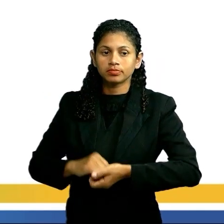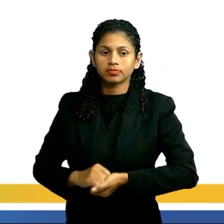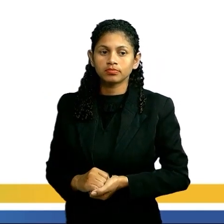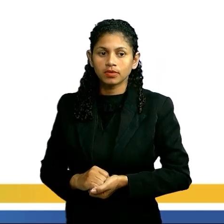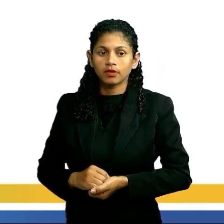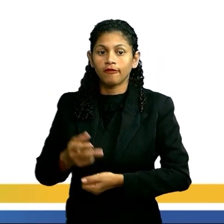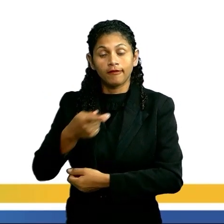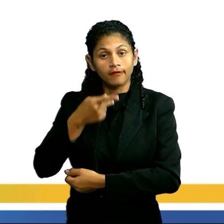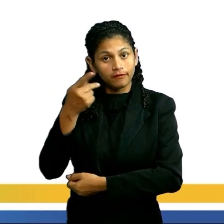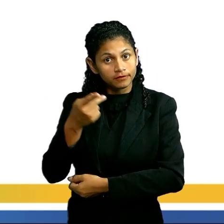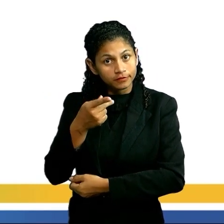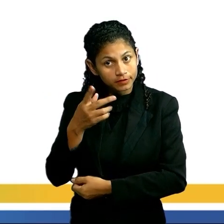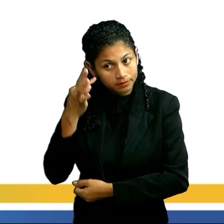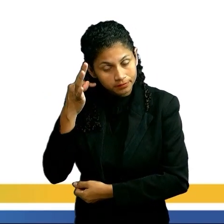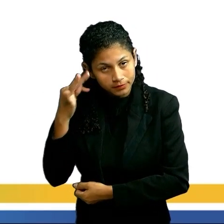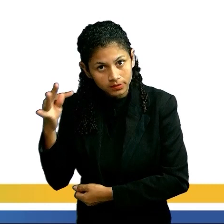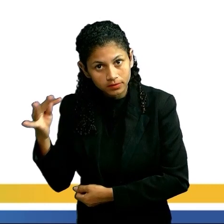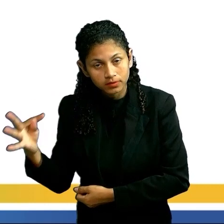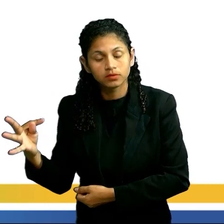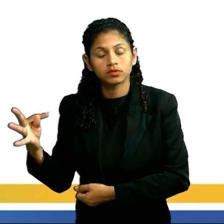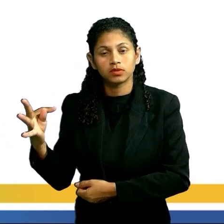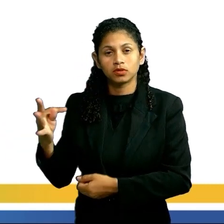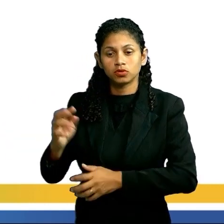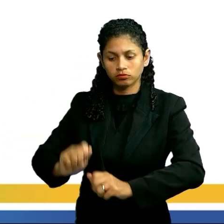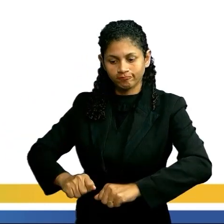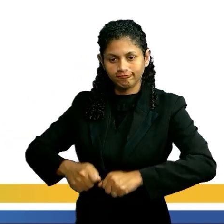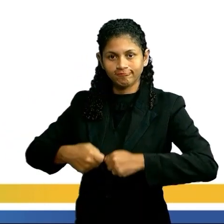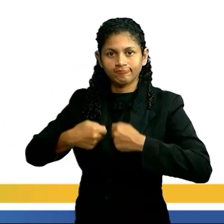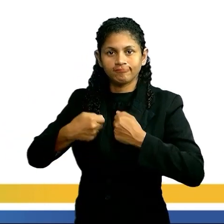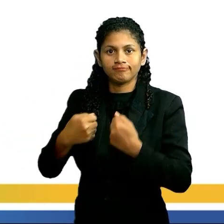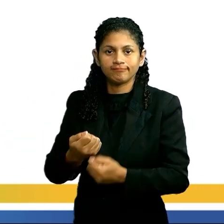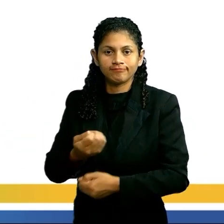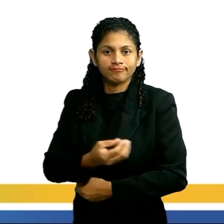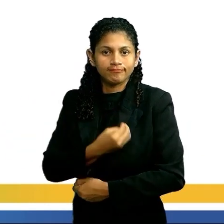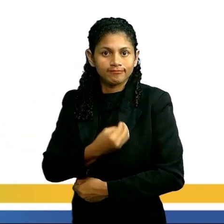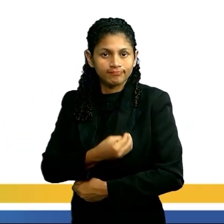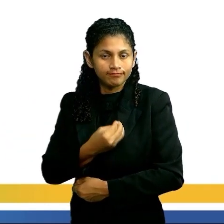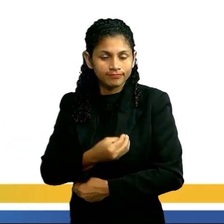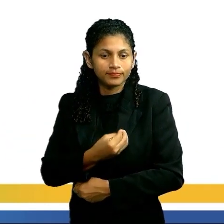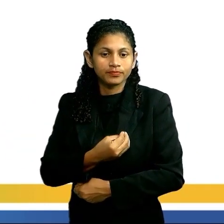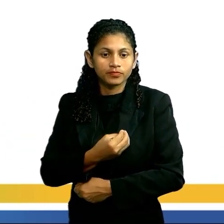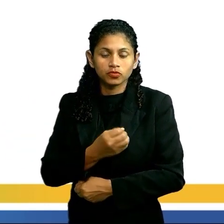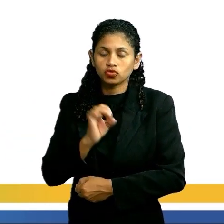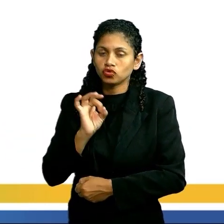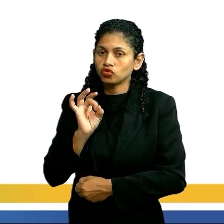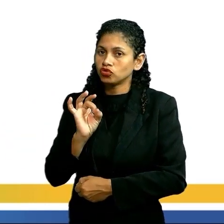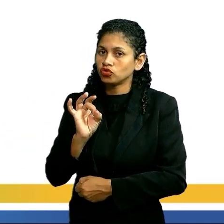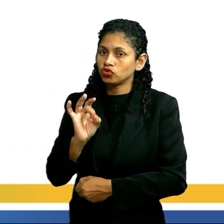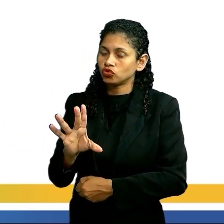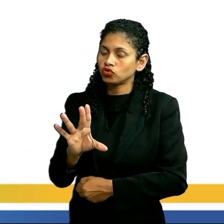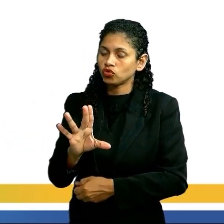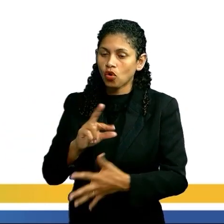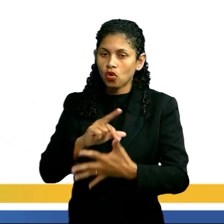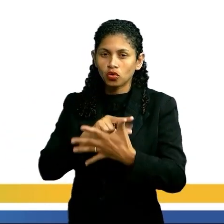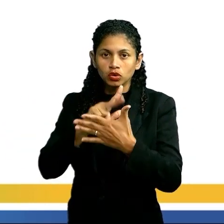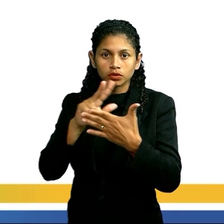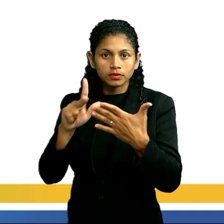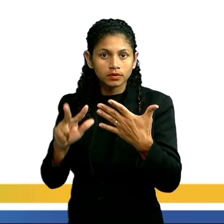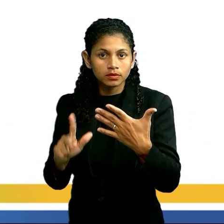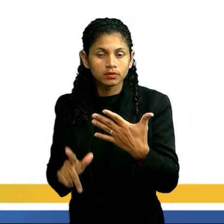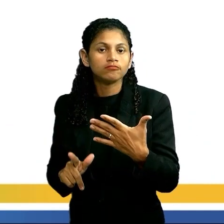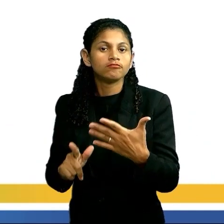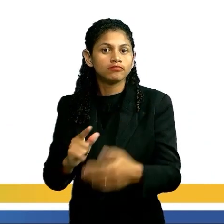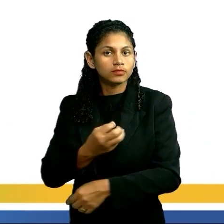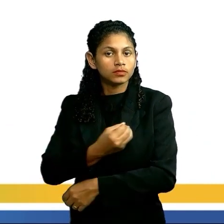força vital, né, que somente composto vivo poderia formar compostos orgânicos, só que essa teoria aí ela